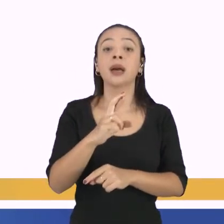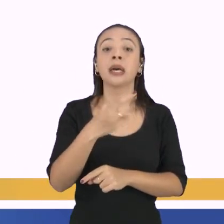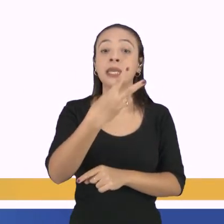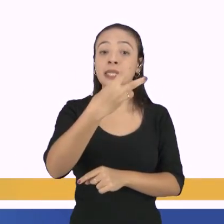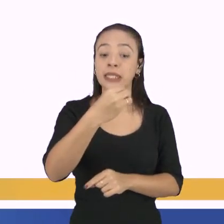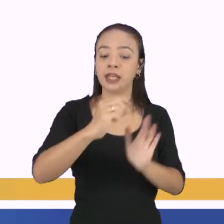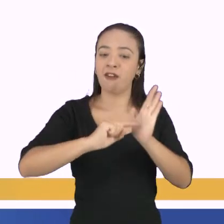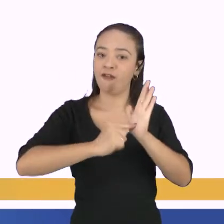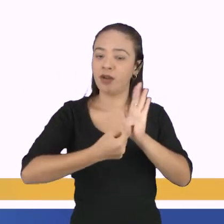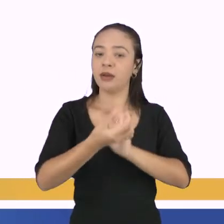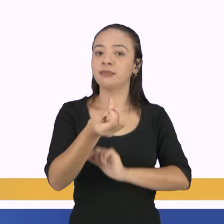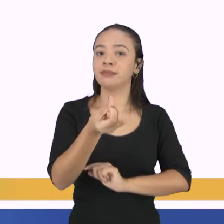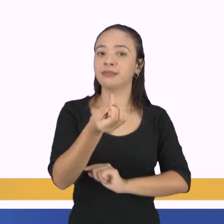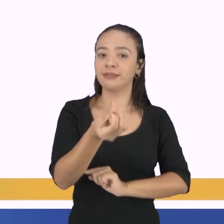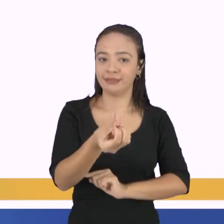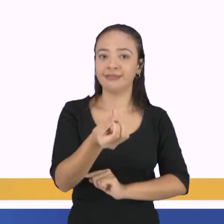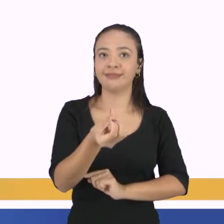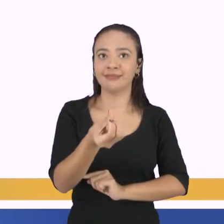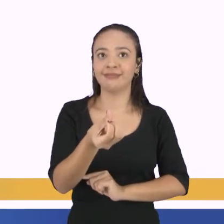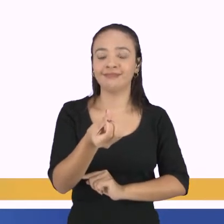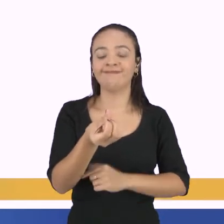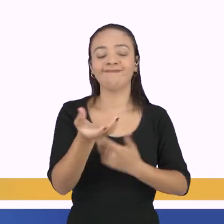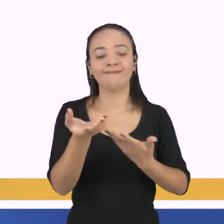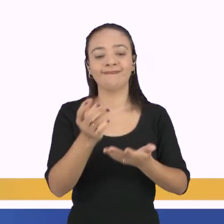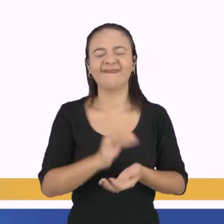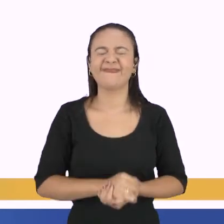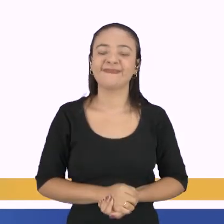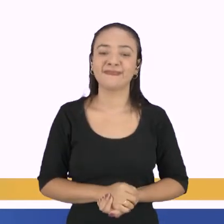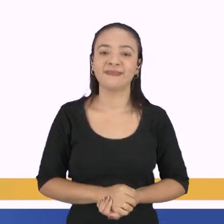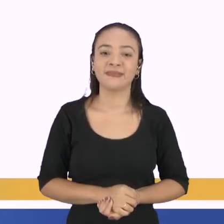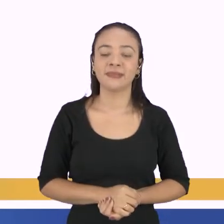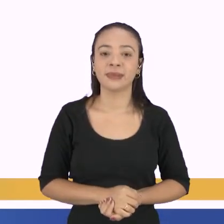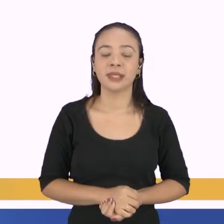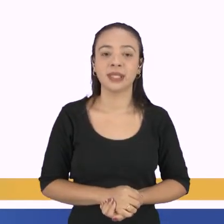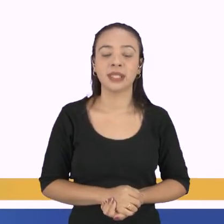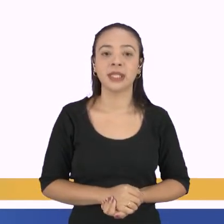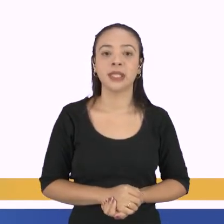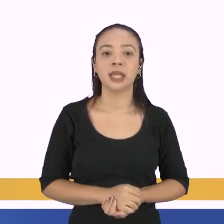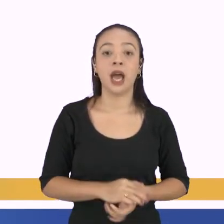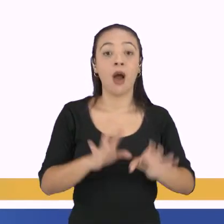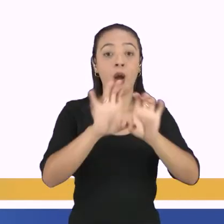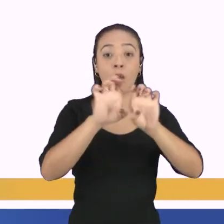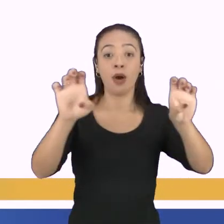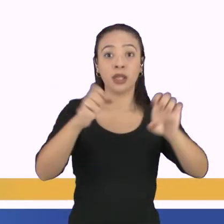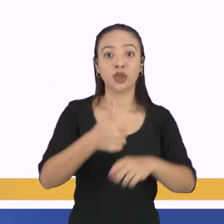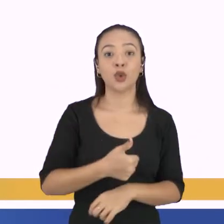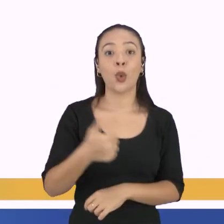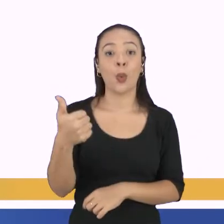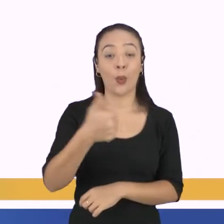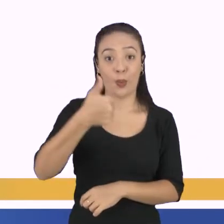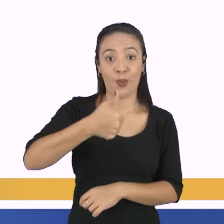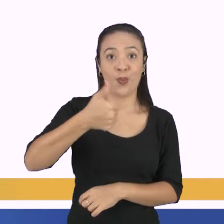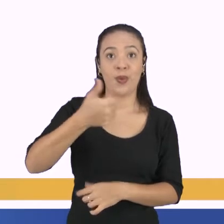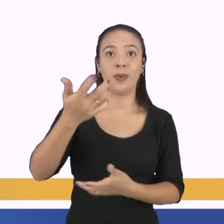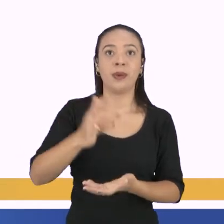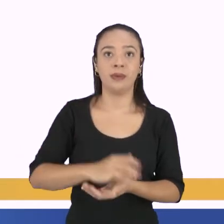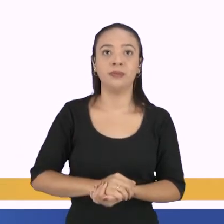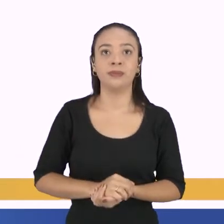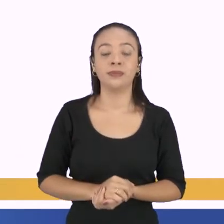a 30 multiplicado por 6, e aí nós temos a famosa equação do primeiro grau, que resulta